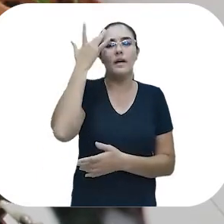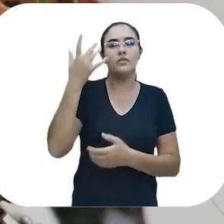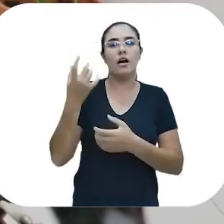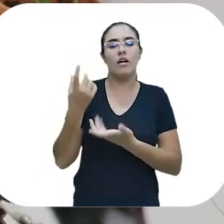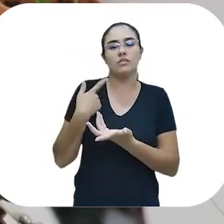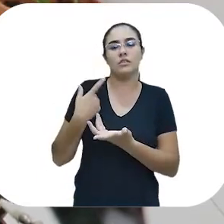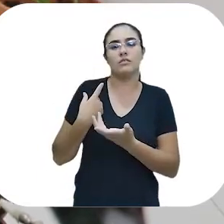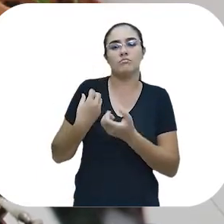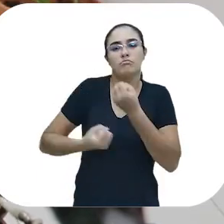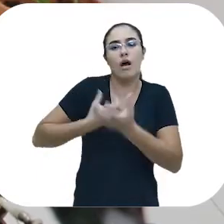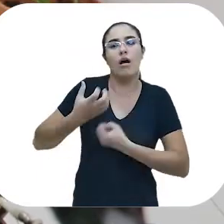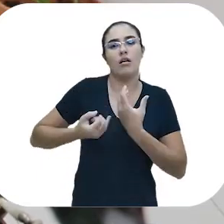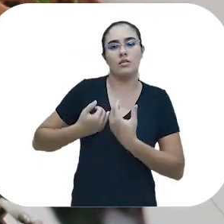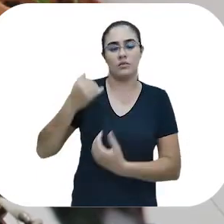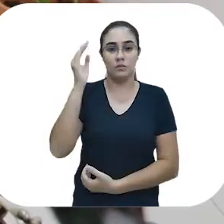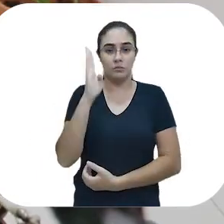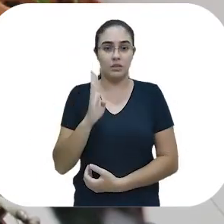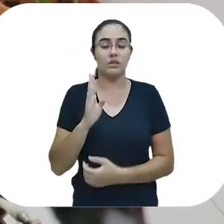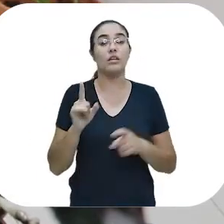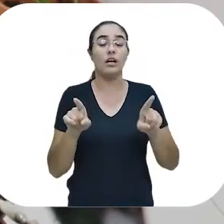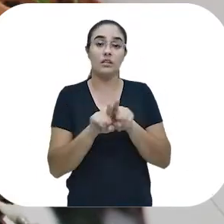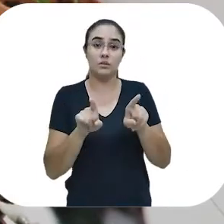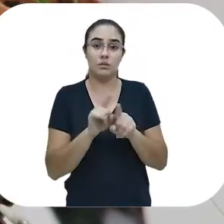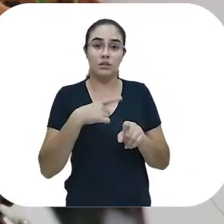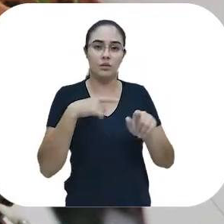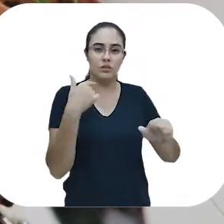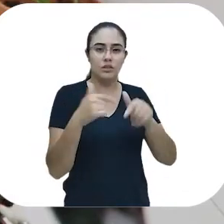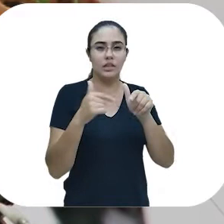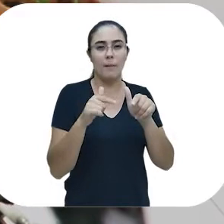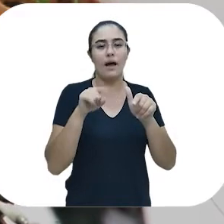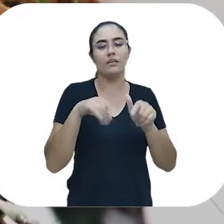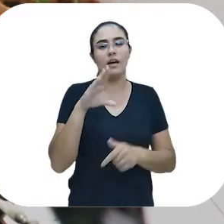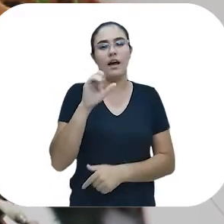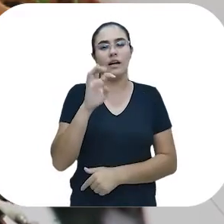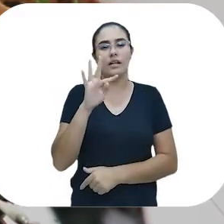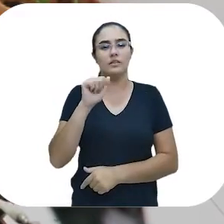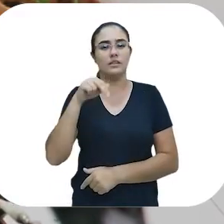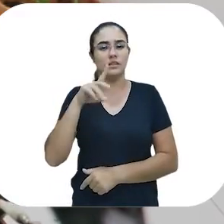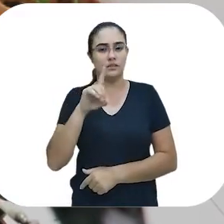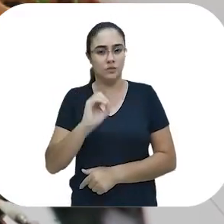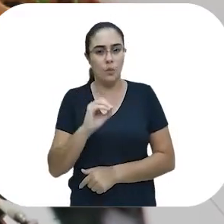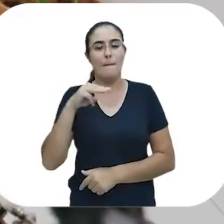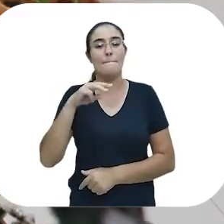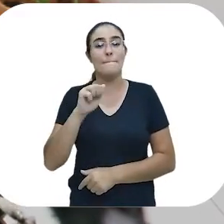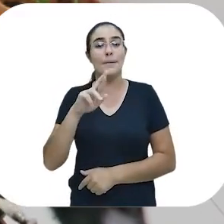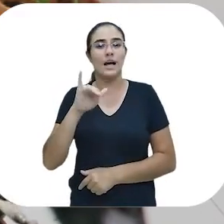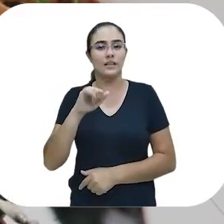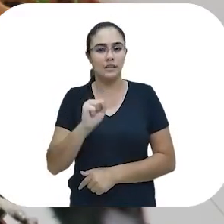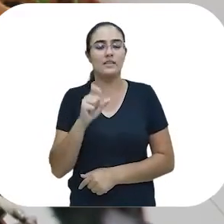E também tenho um trabalho chamado Cantando Marias, que é um trabalho onde eu e